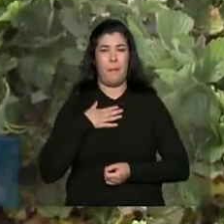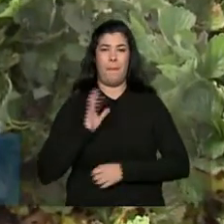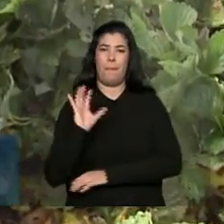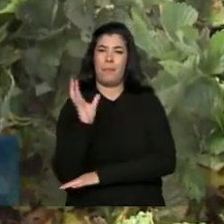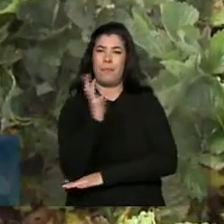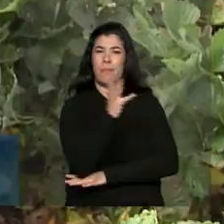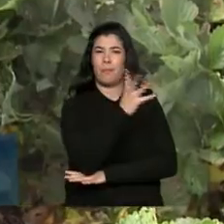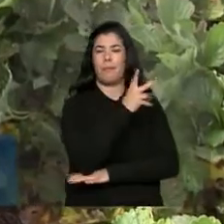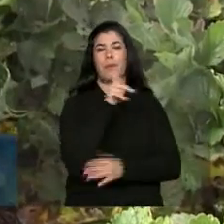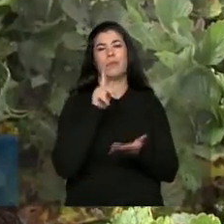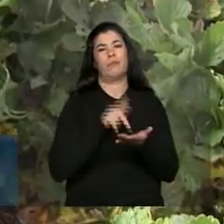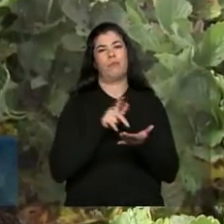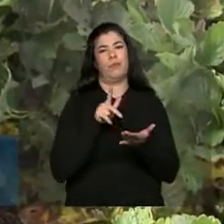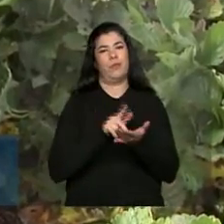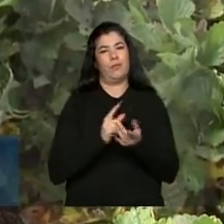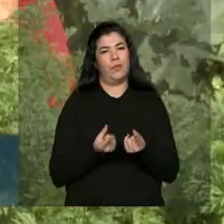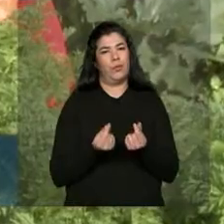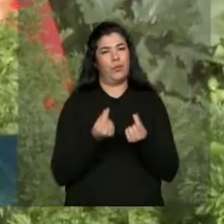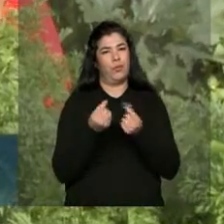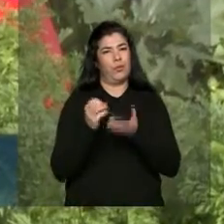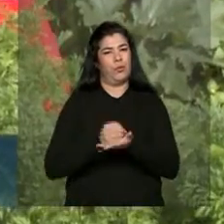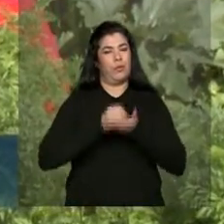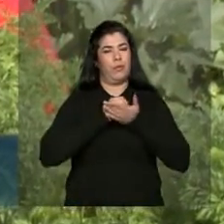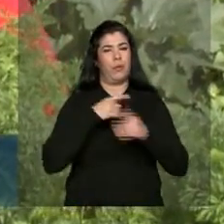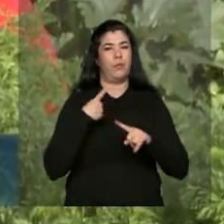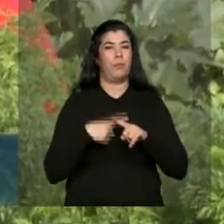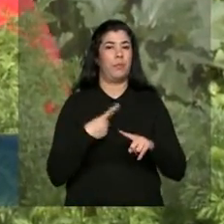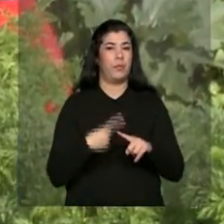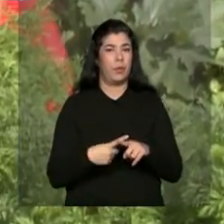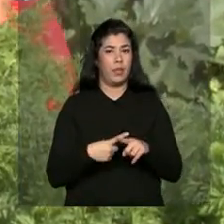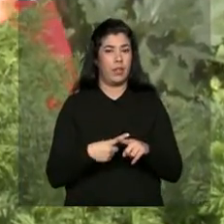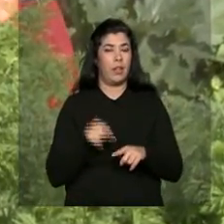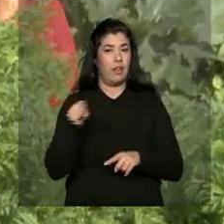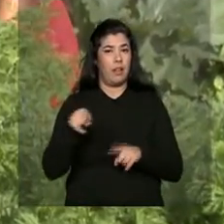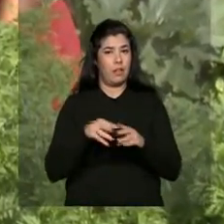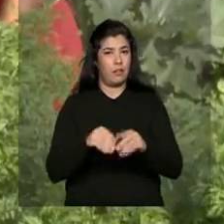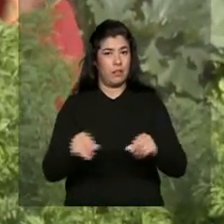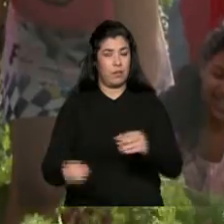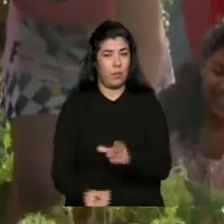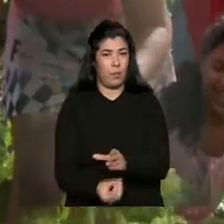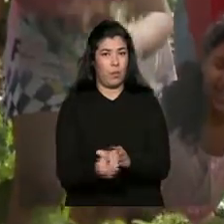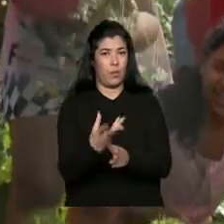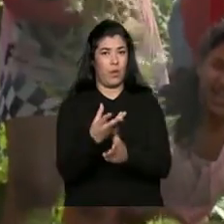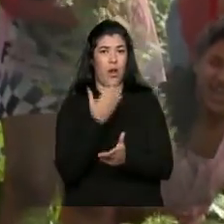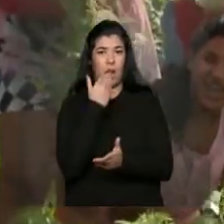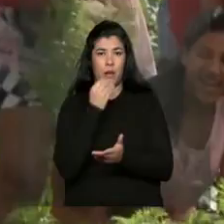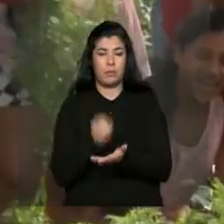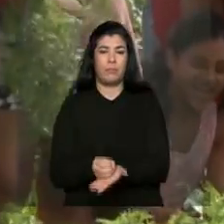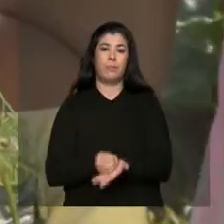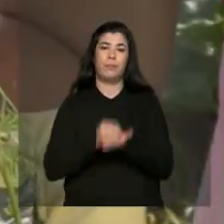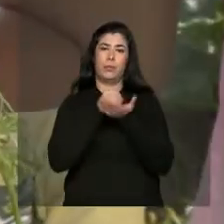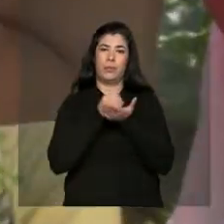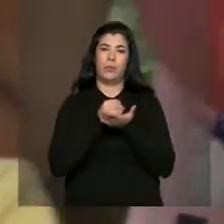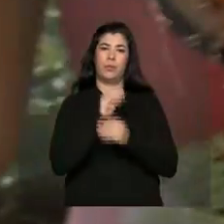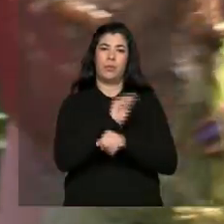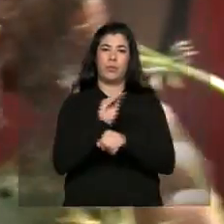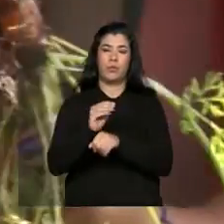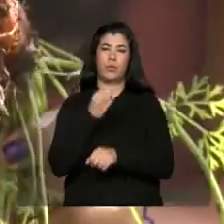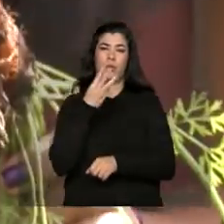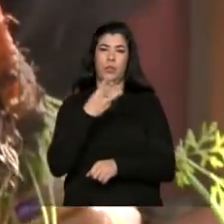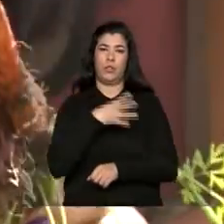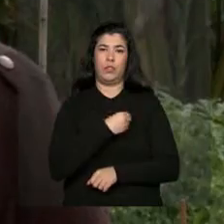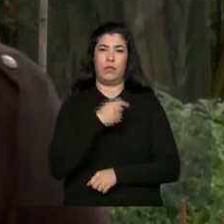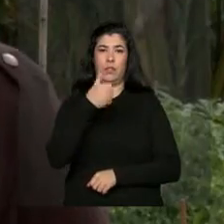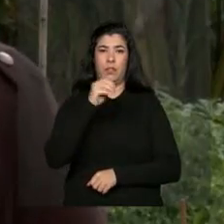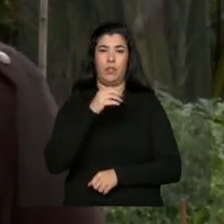são verdadeiros pés de dinheiro. Afinal, é da terra que vem o sustento da família de